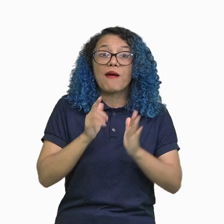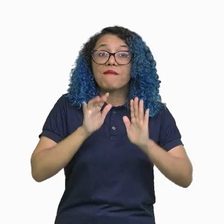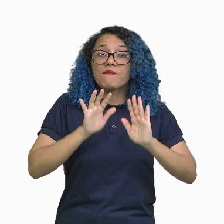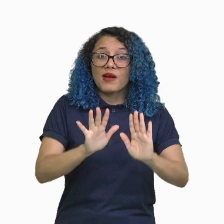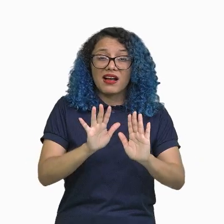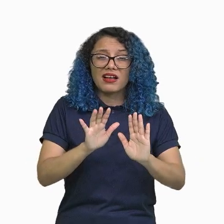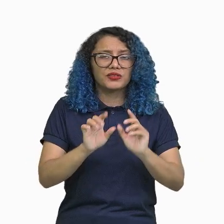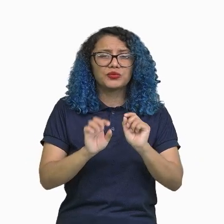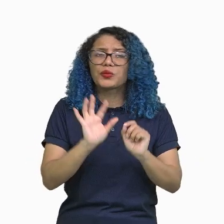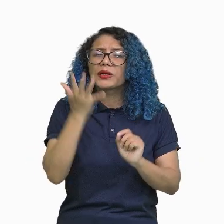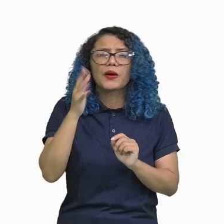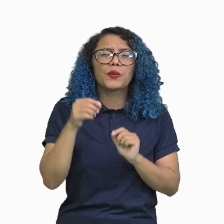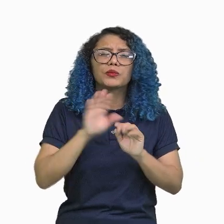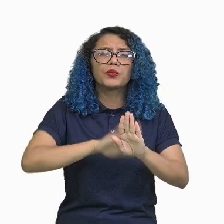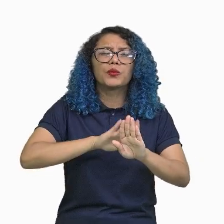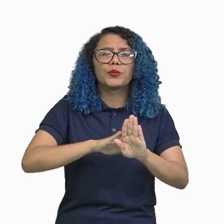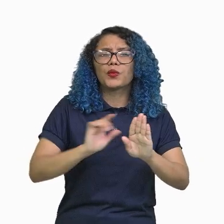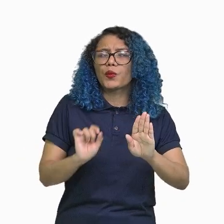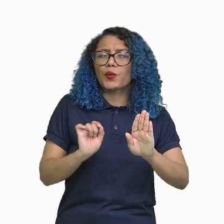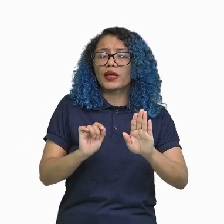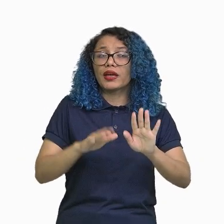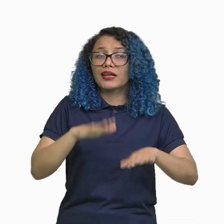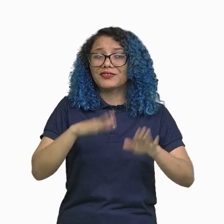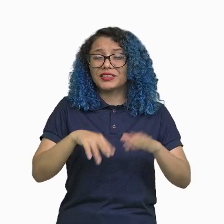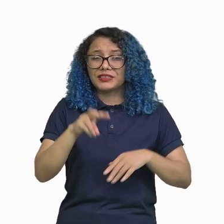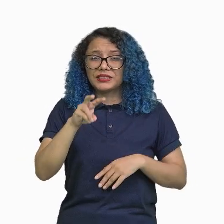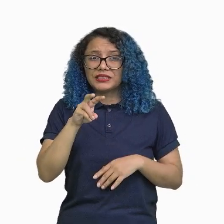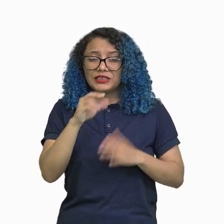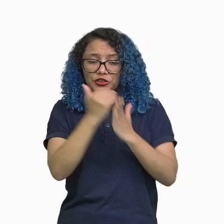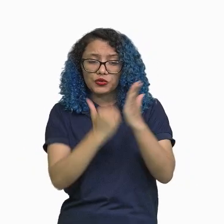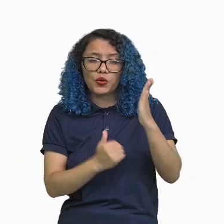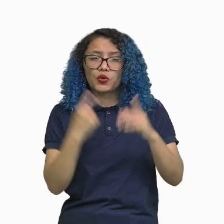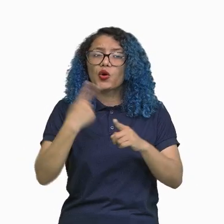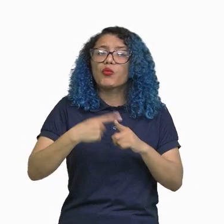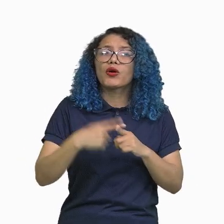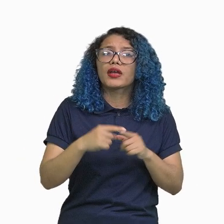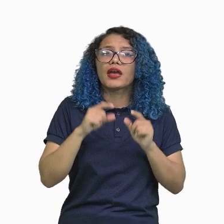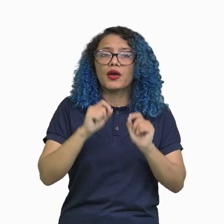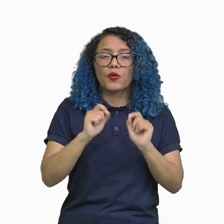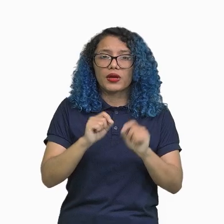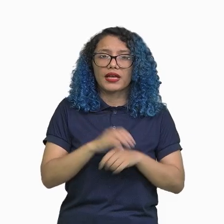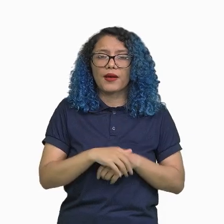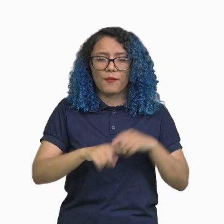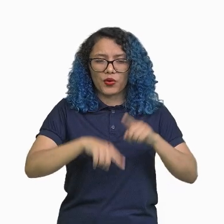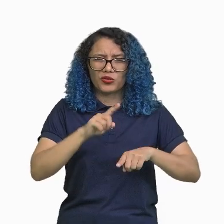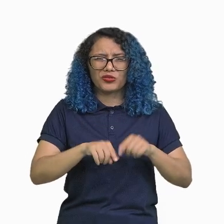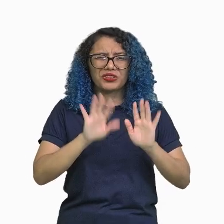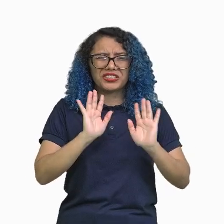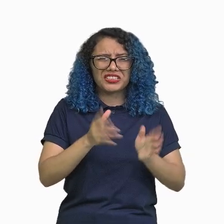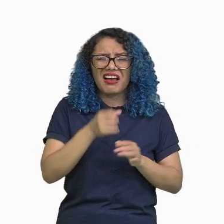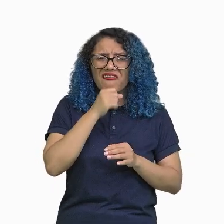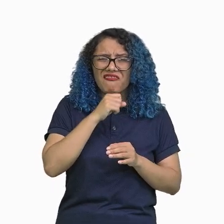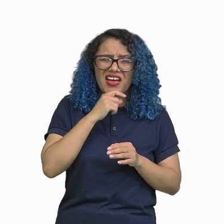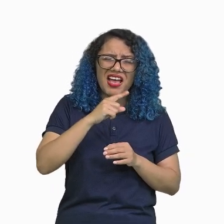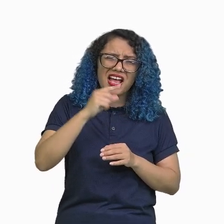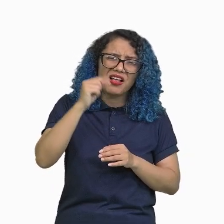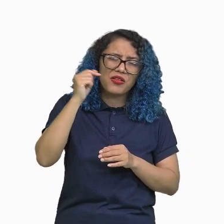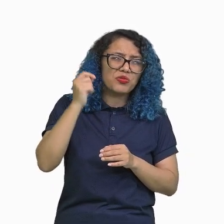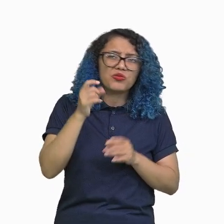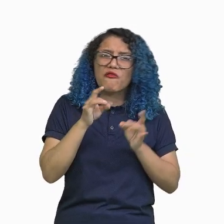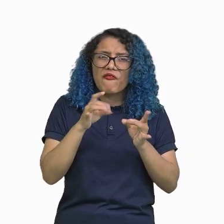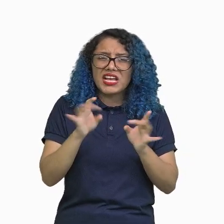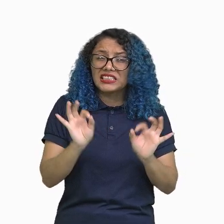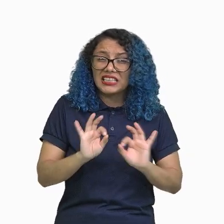aí? Muitas vezes, esse desconto ele é usado para gerar estoque, não é? Mercadoria que está ali parada há muito